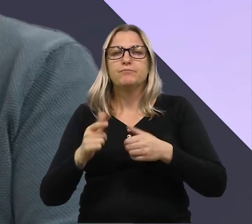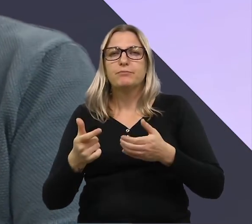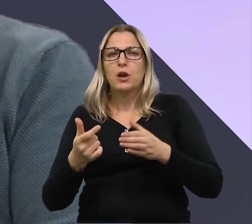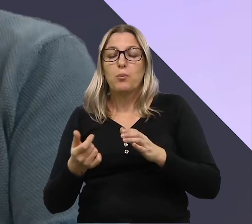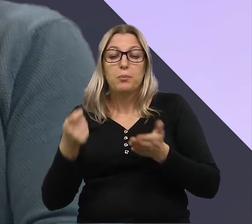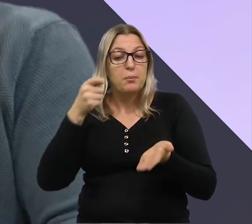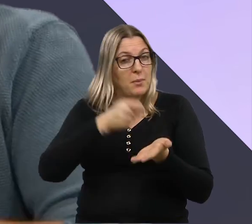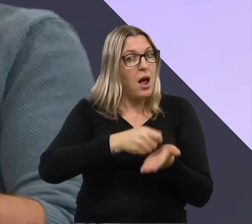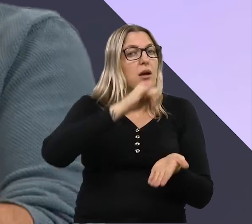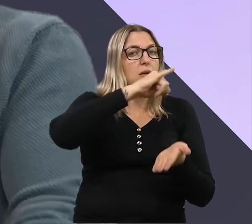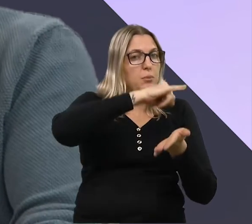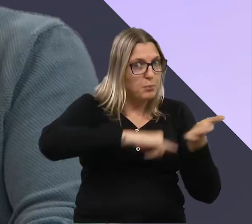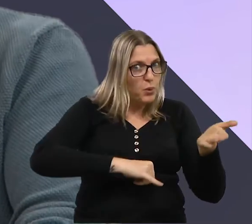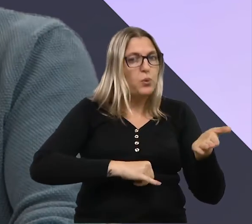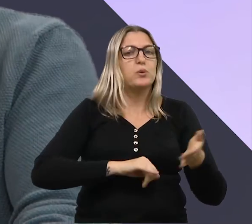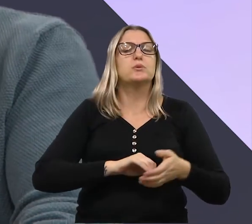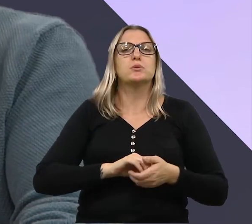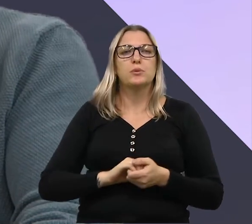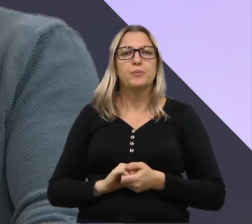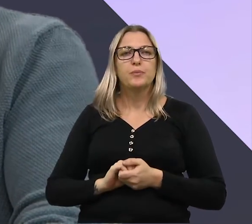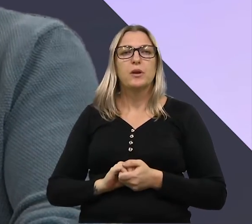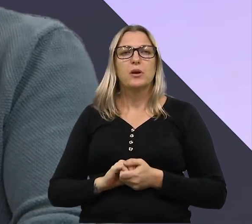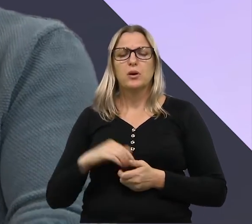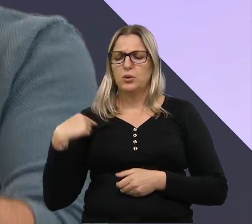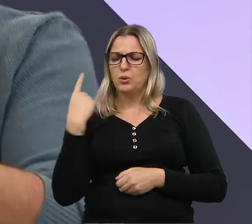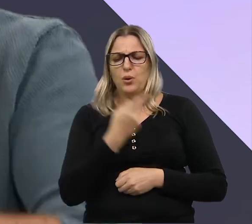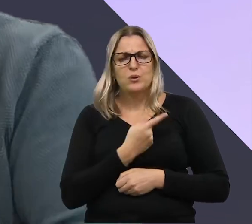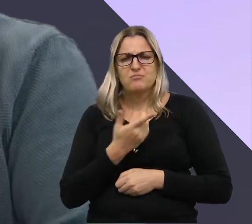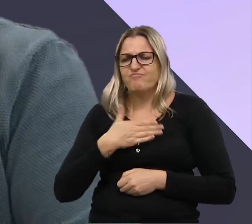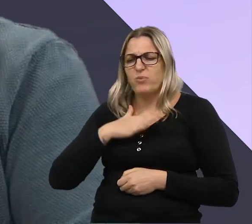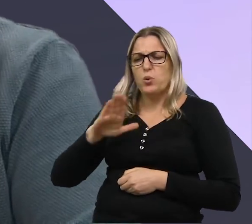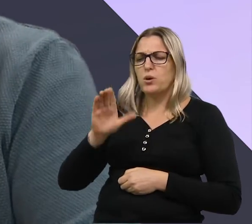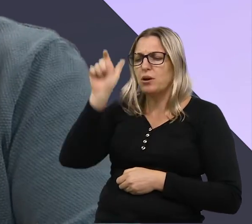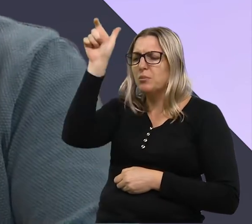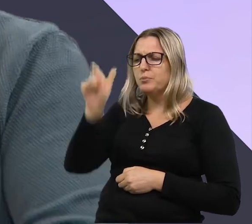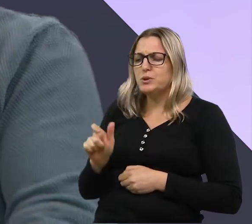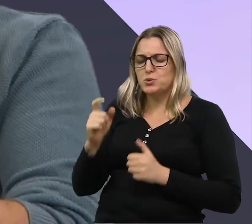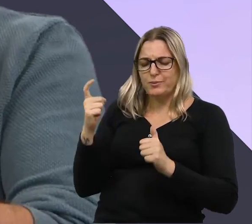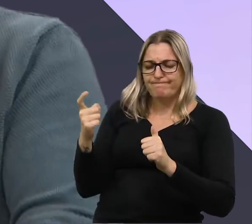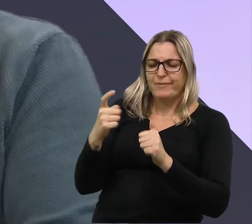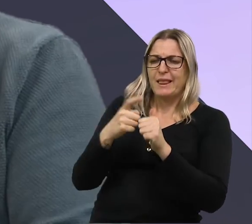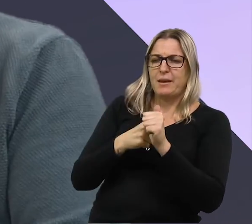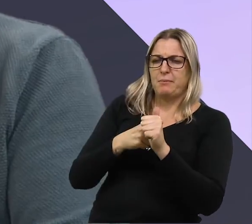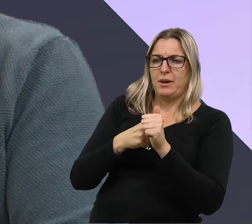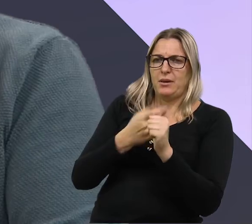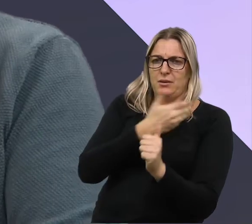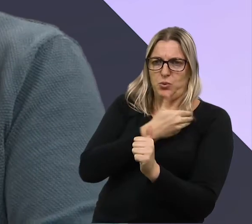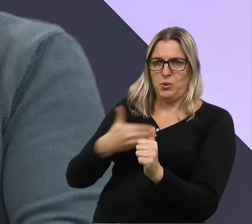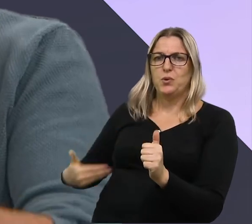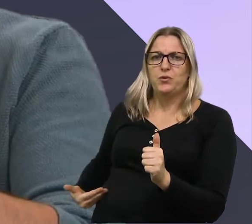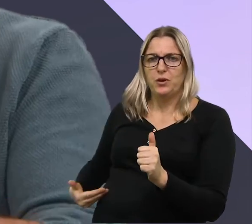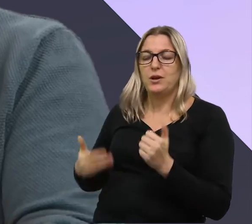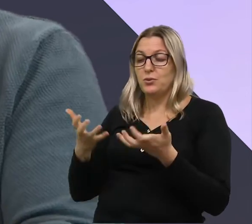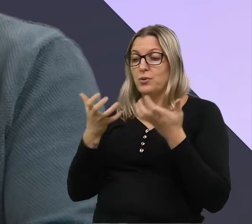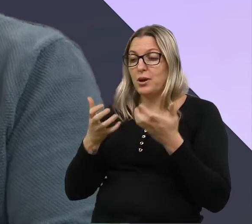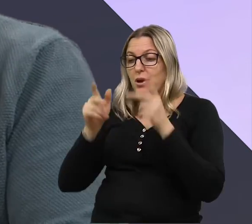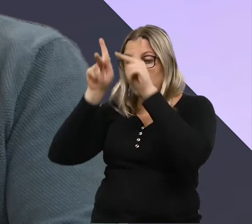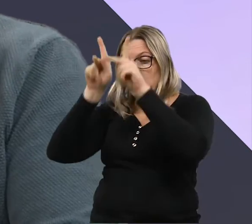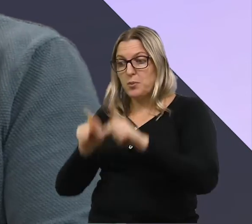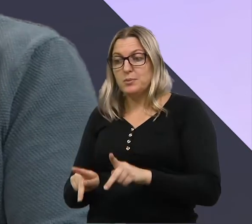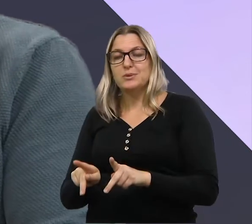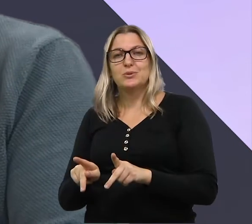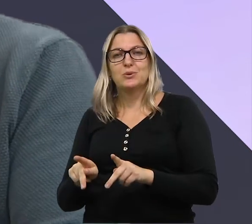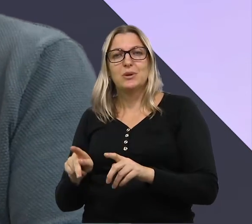estar gerando imposto por município onde passa a ser um contribuinte é nós não queremos que ele seja um dependente do poder público que dependendo do Poder por nós queremos de